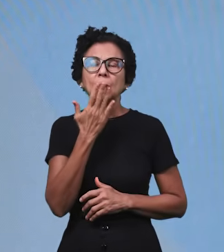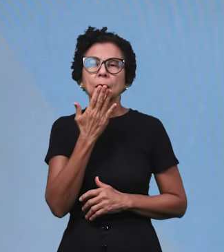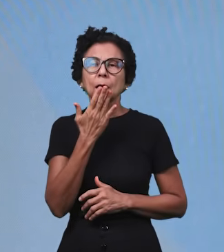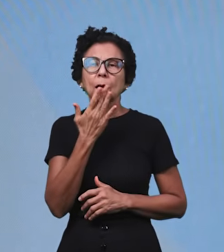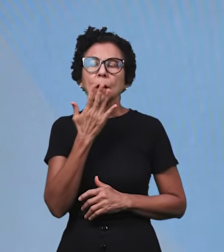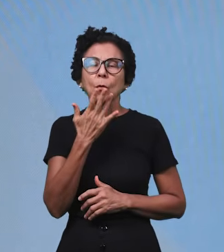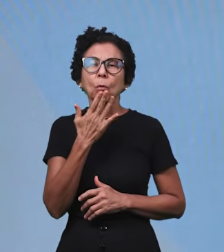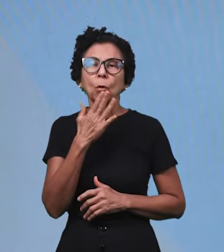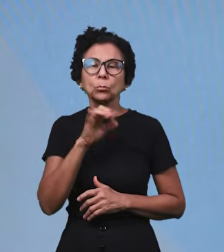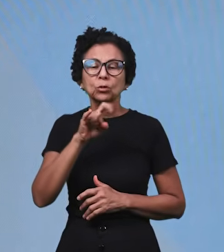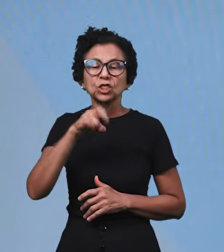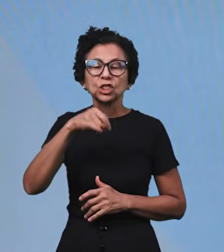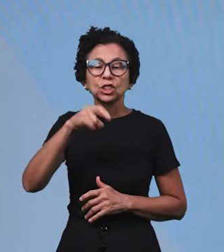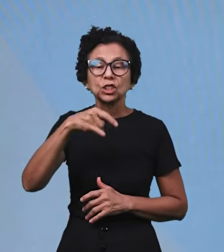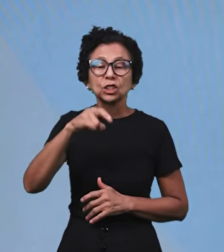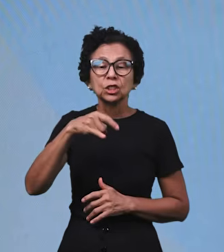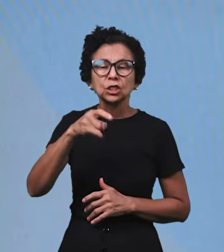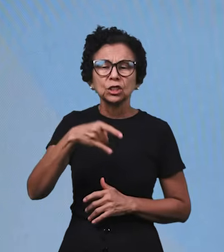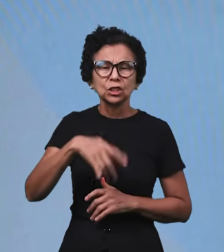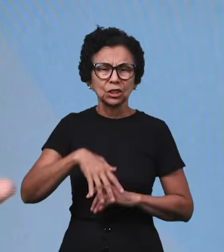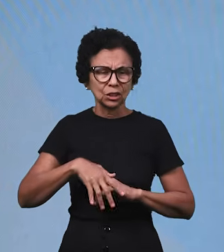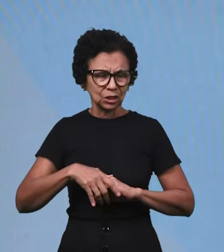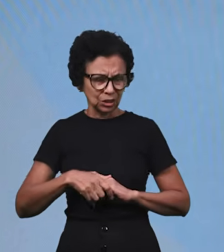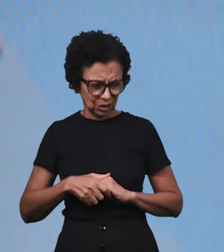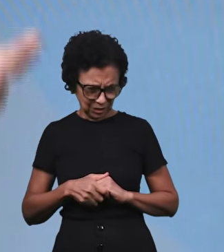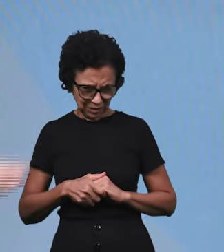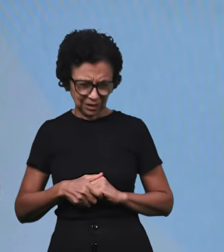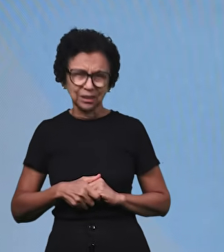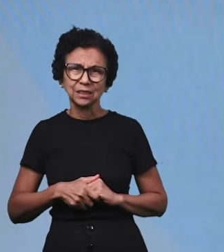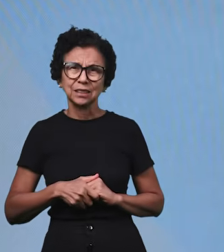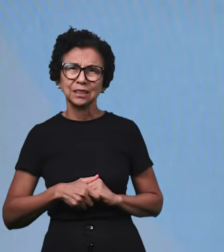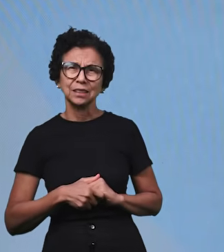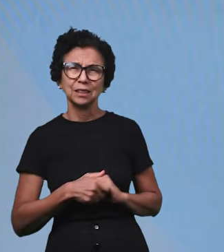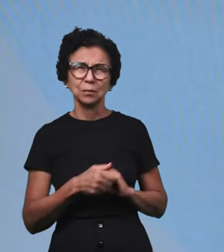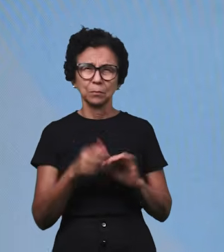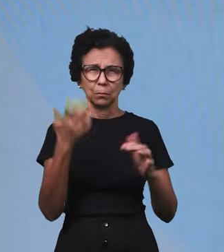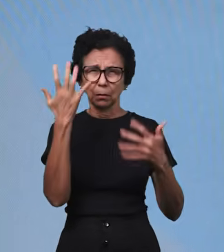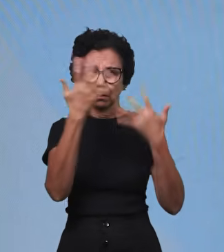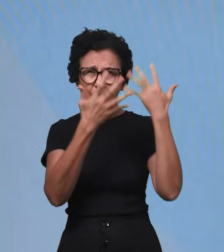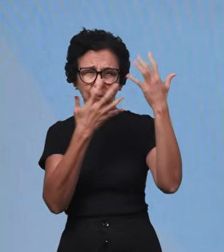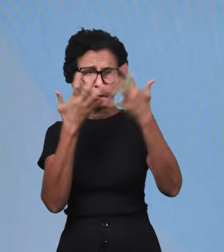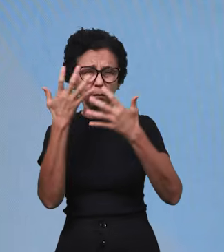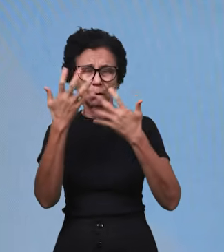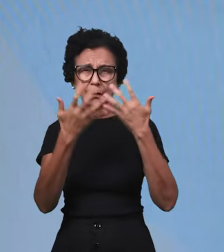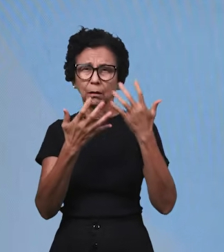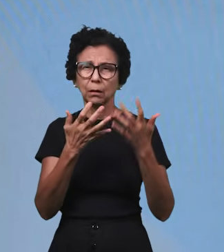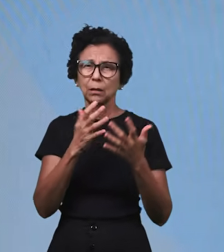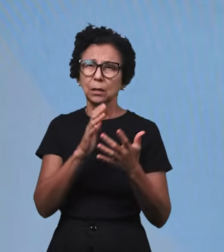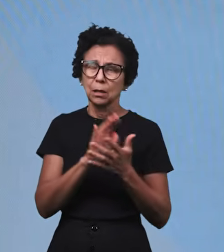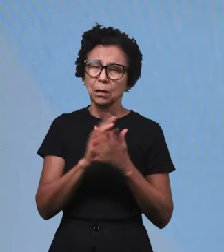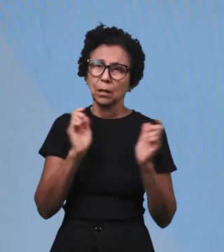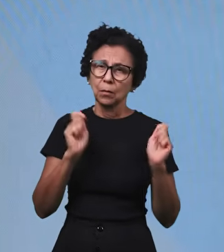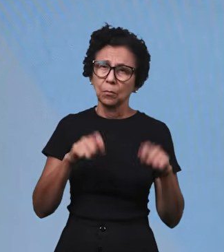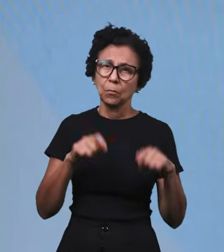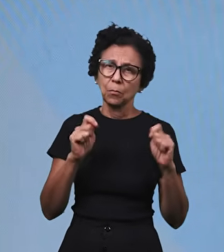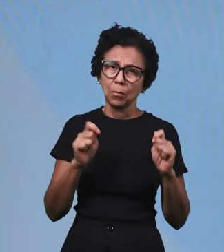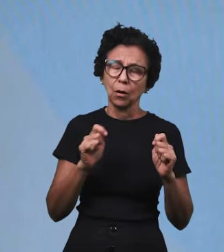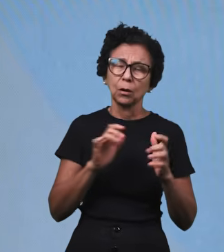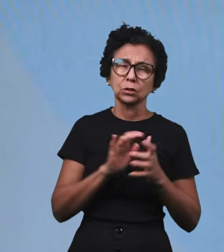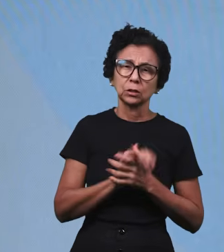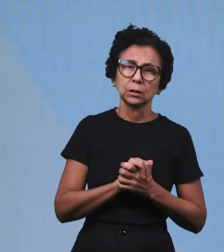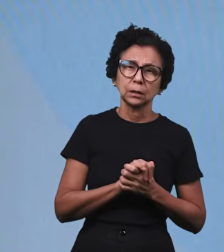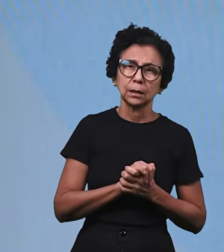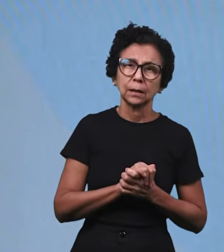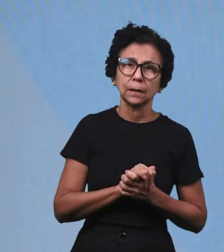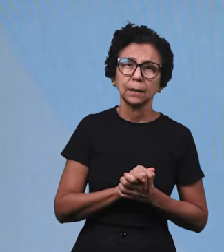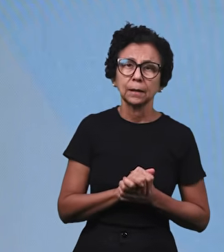urina muito alterada, né? A urina turva, que fala a favor de infecção urinária, né? Algumas